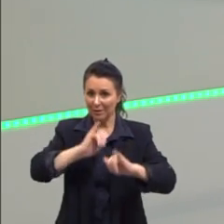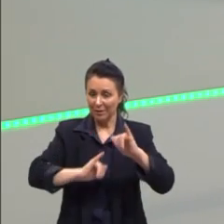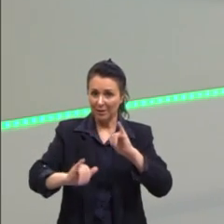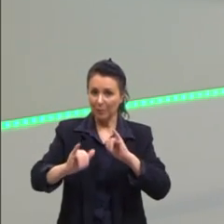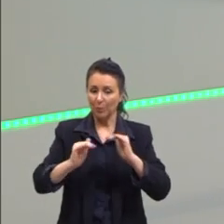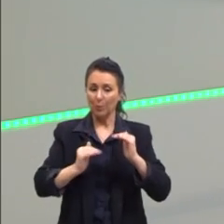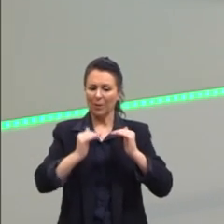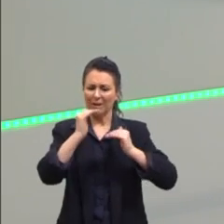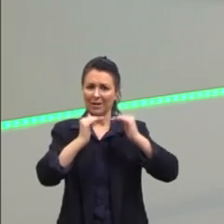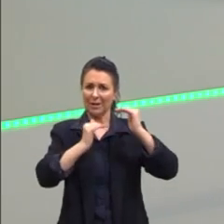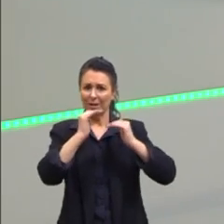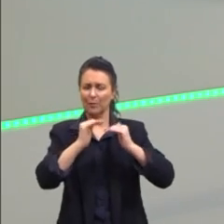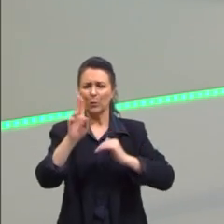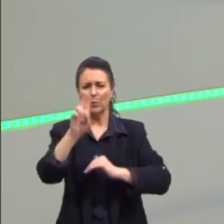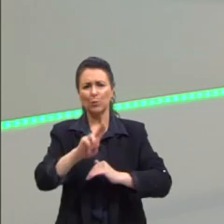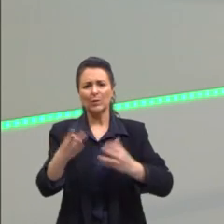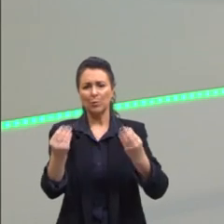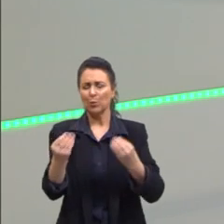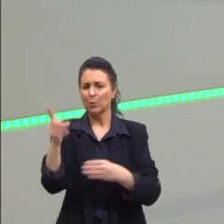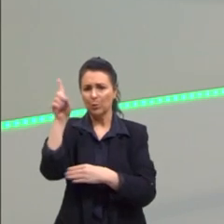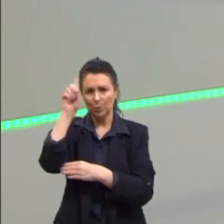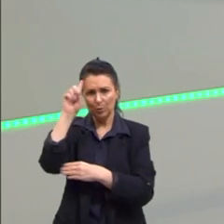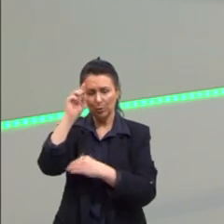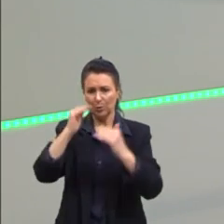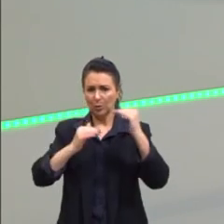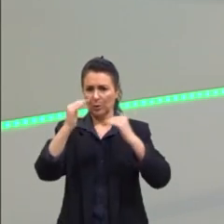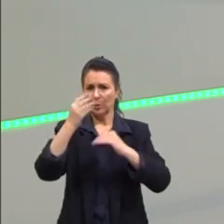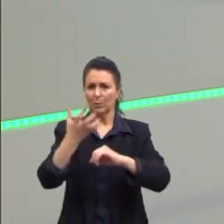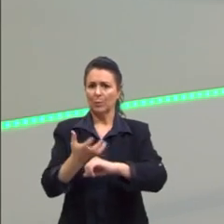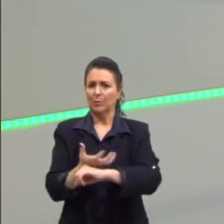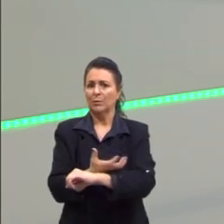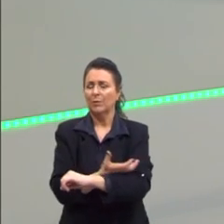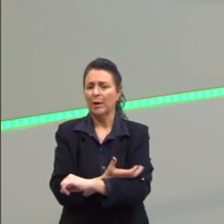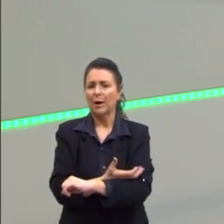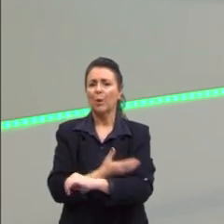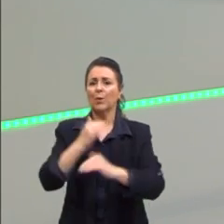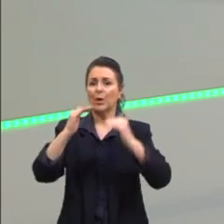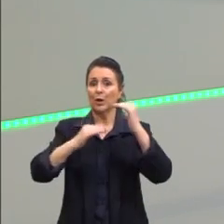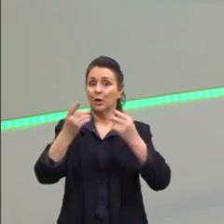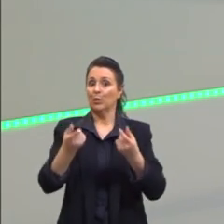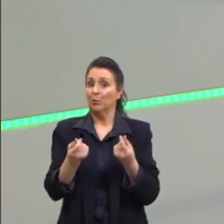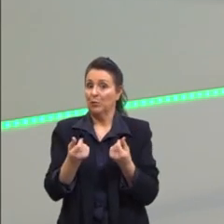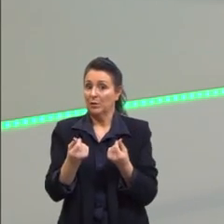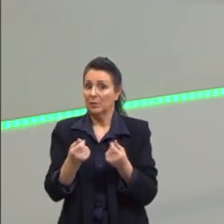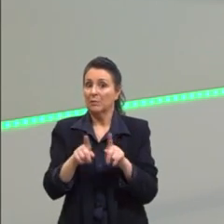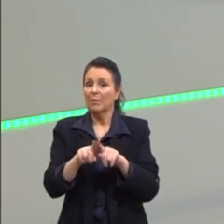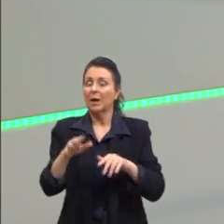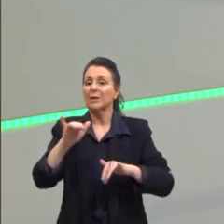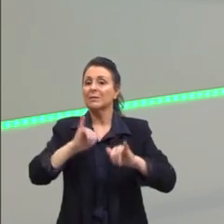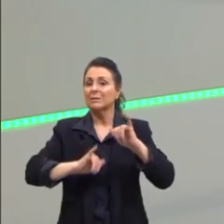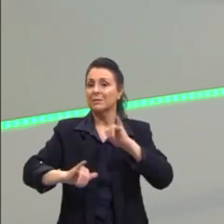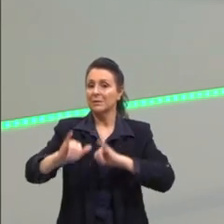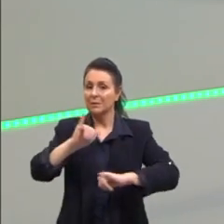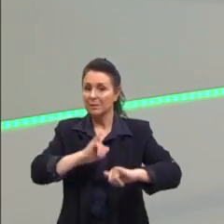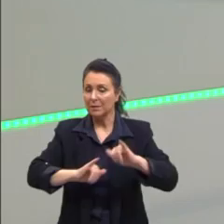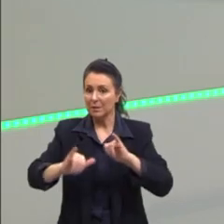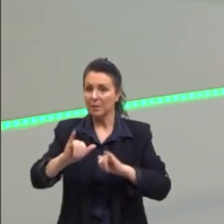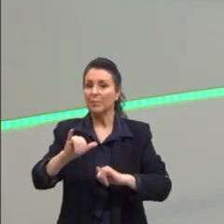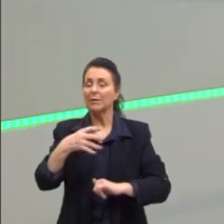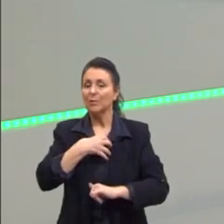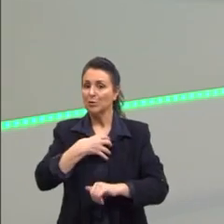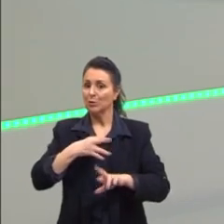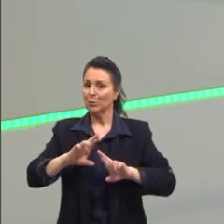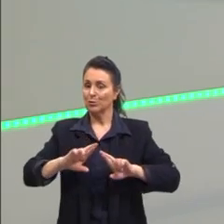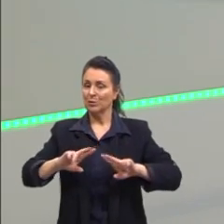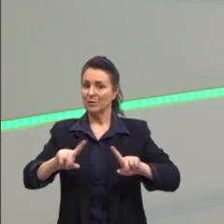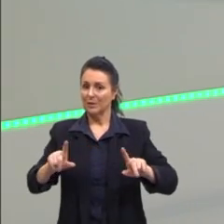equilíbrio é uma palavra muito utilizada no nosso dia a dia de equilíbrio emocional de Equilíbrio financeiro mas na Química ele traz esse